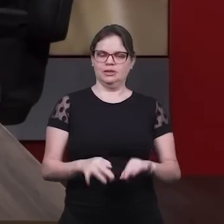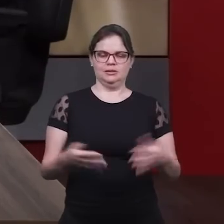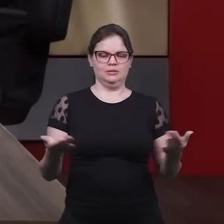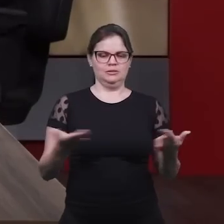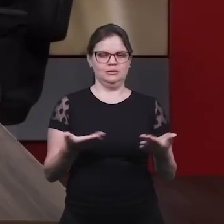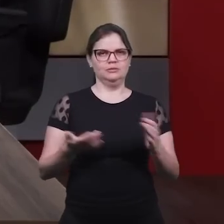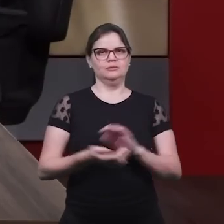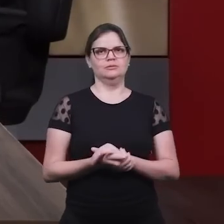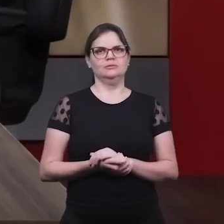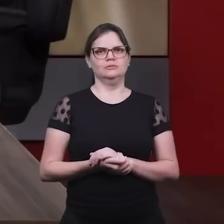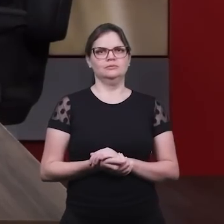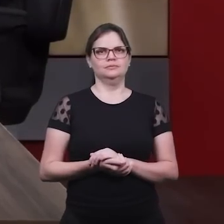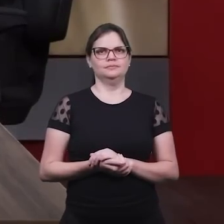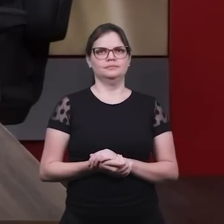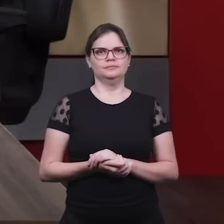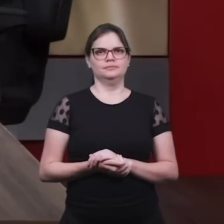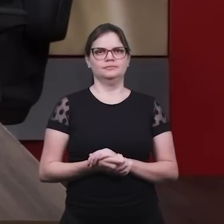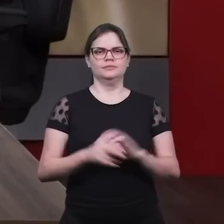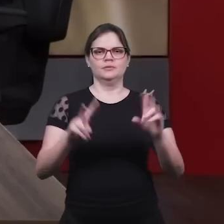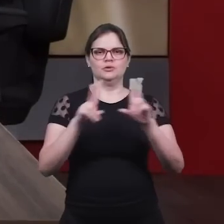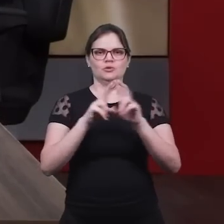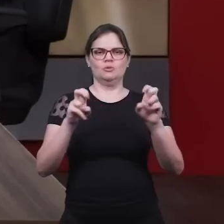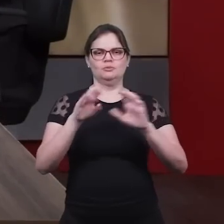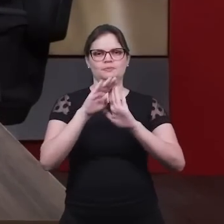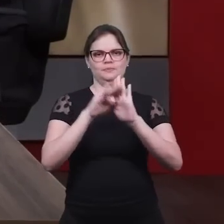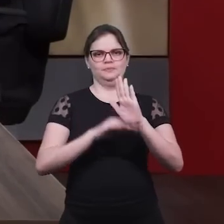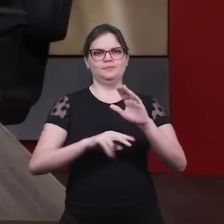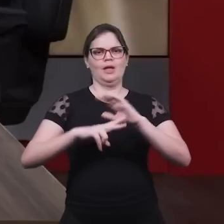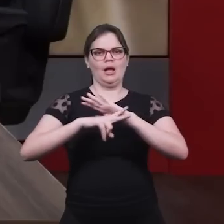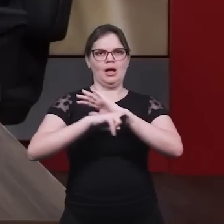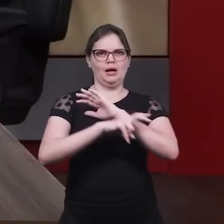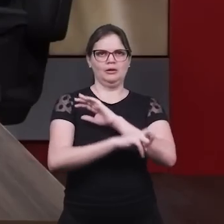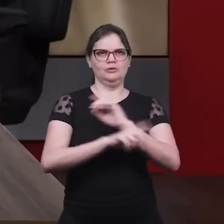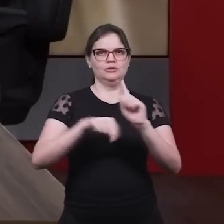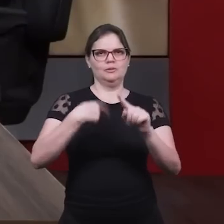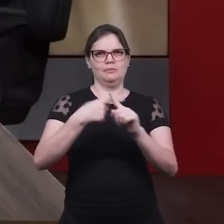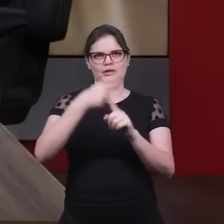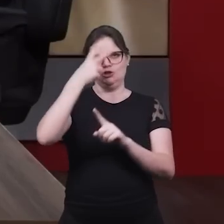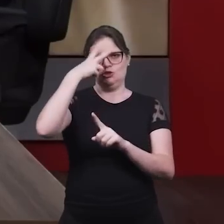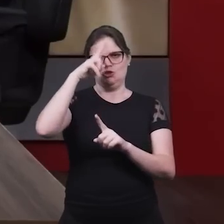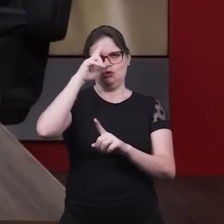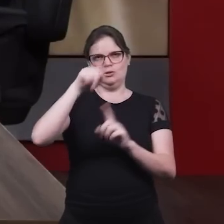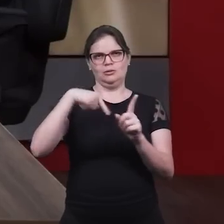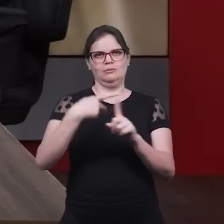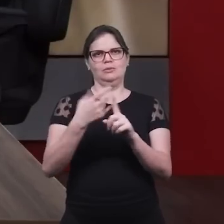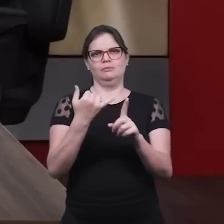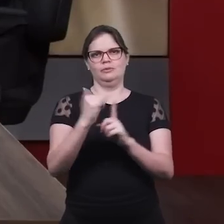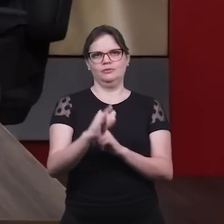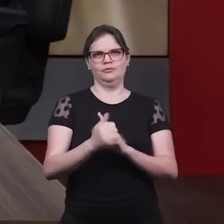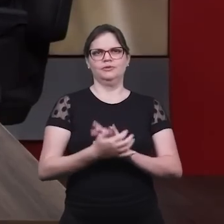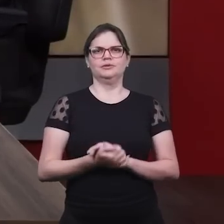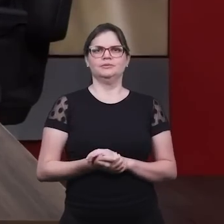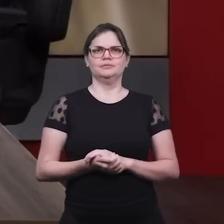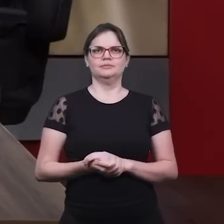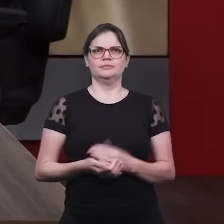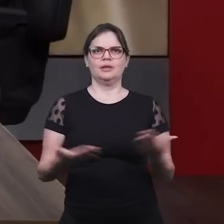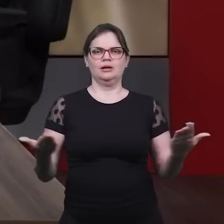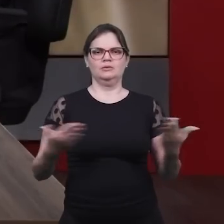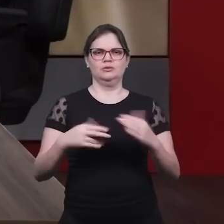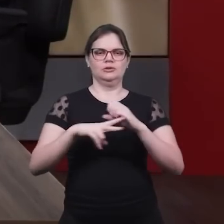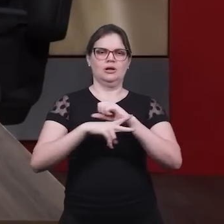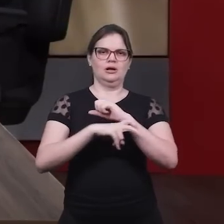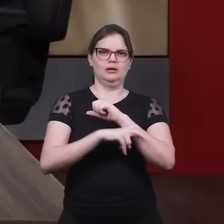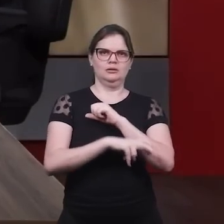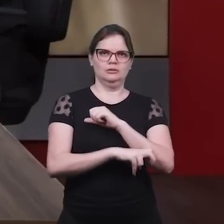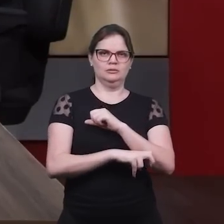aqui mais um programa Arqueologia, o Histórico e o Profético. Falamos de